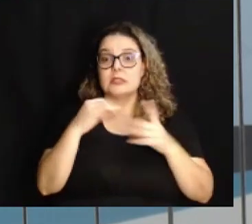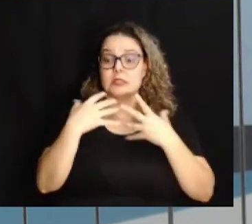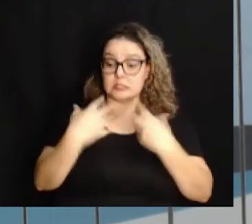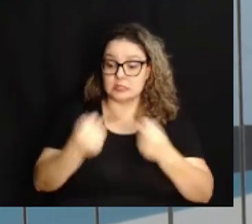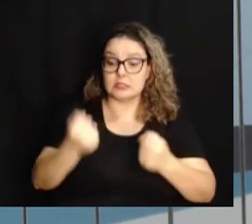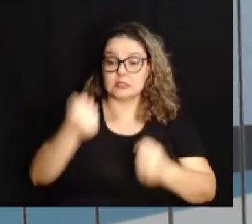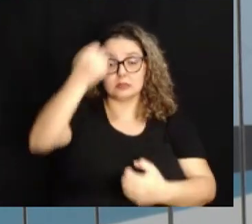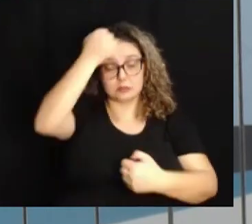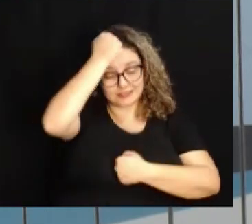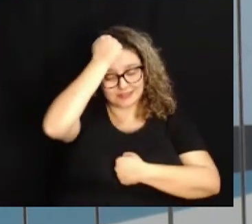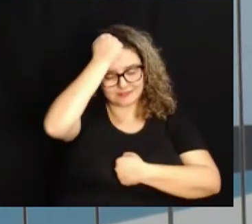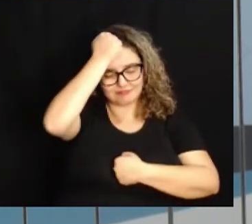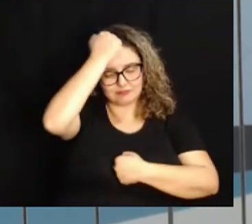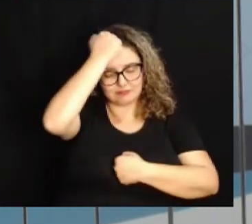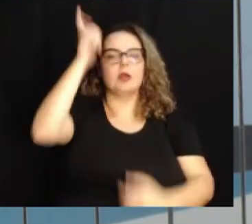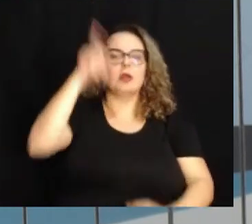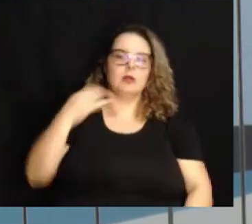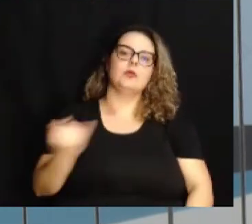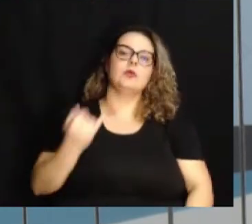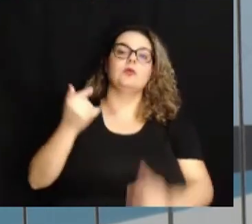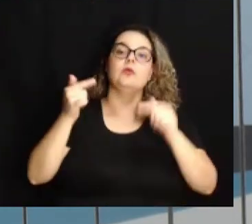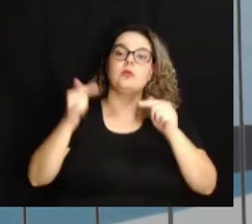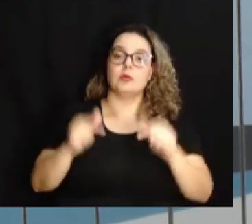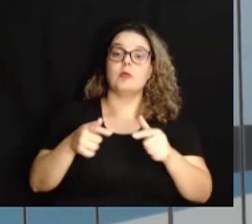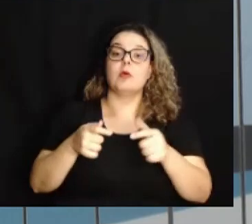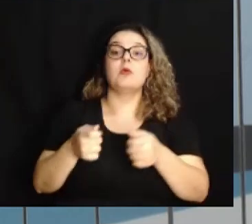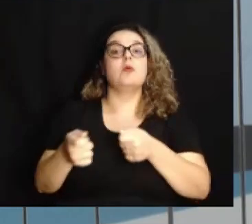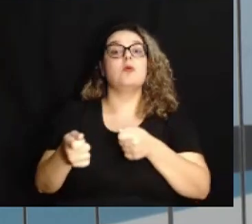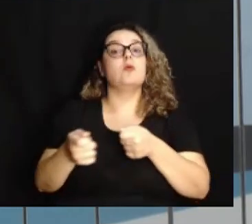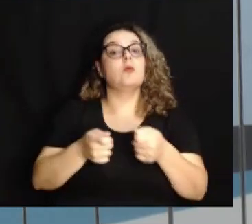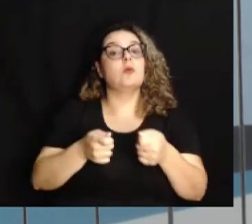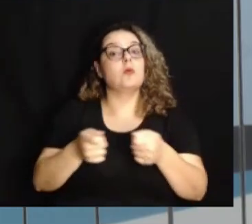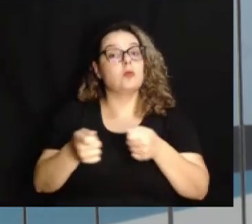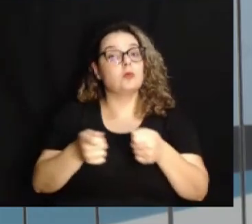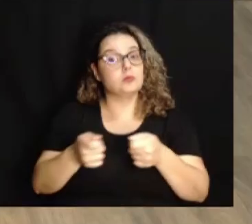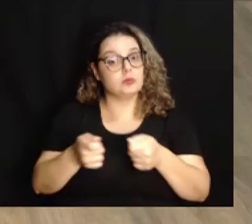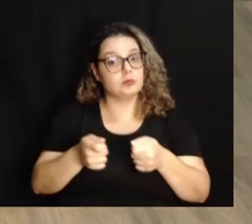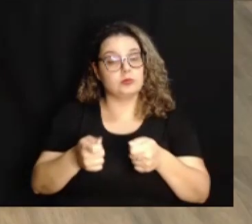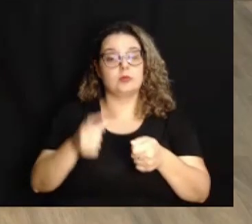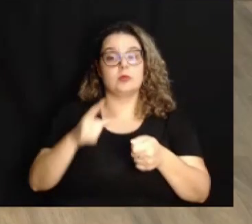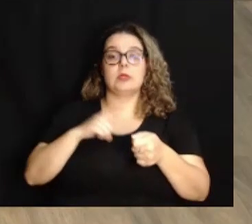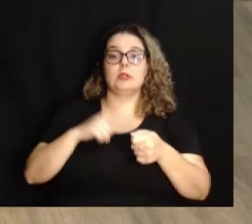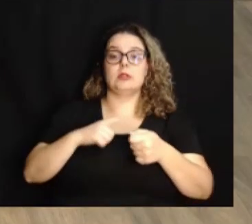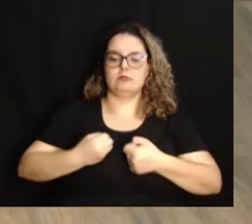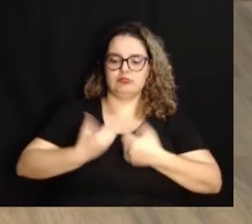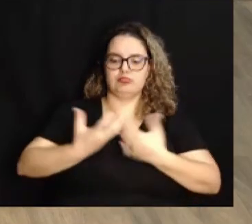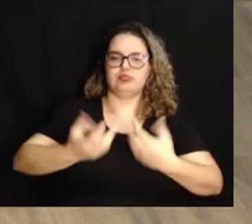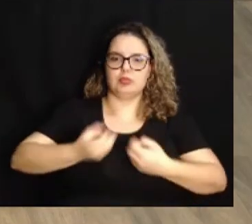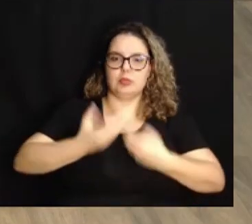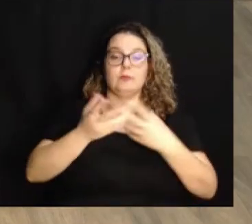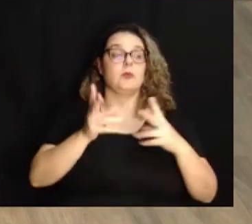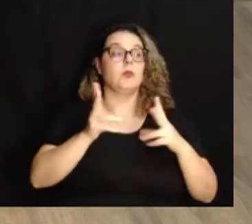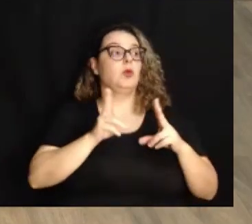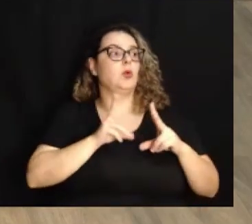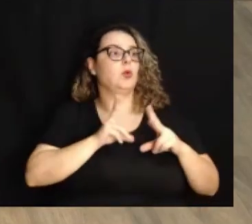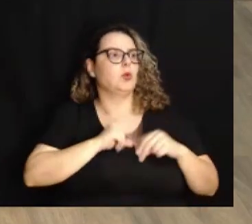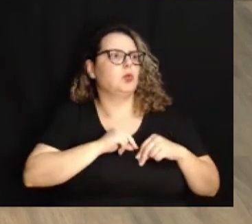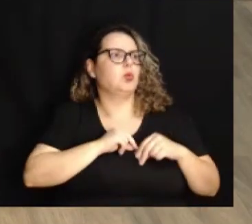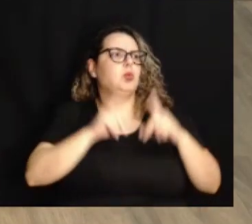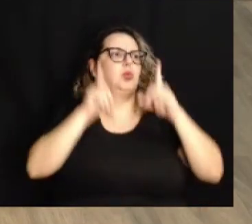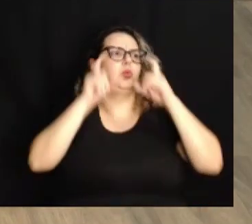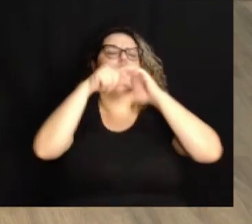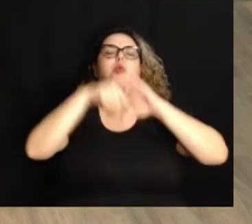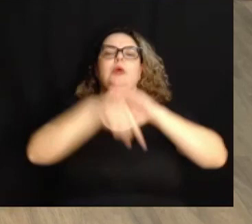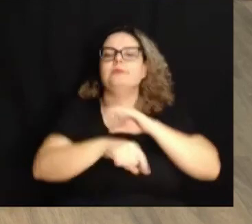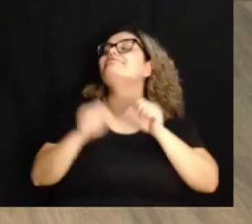num ambiente controlado para que a pessoa possa ter toda essa descarga. Nossa, complexo demais, né?